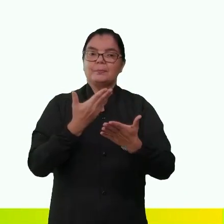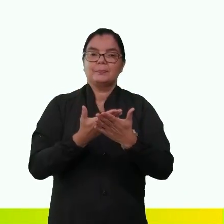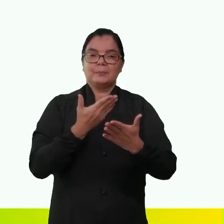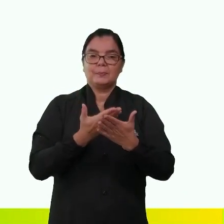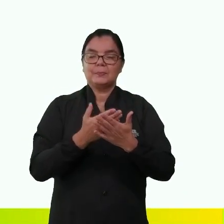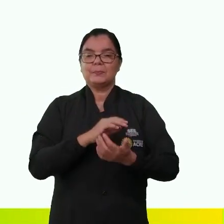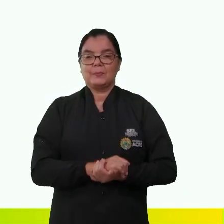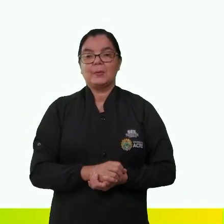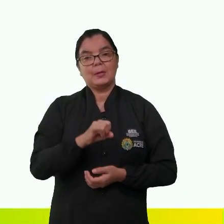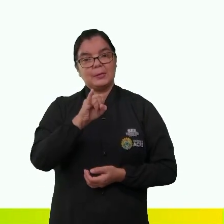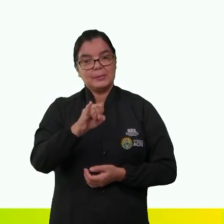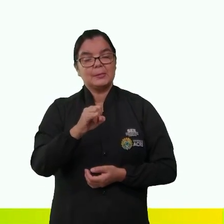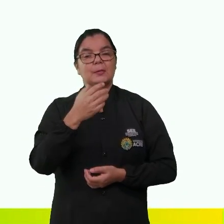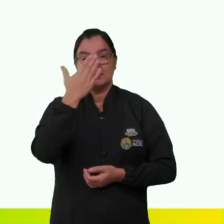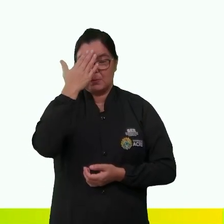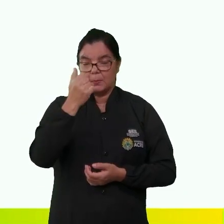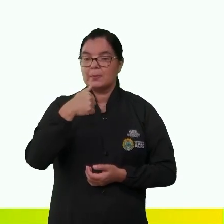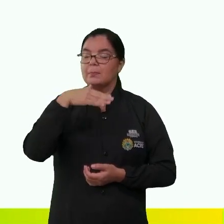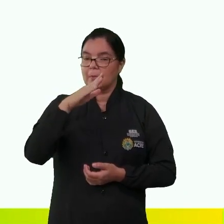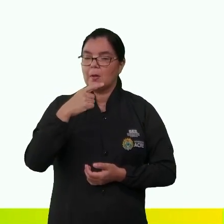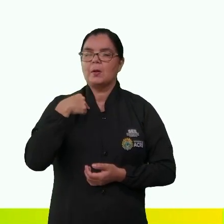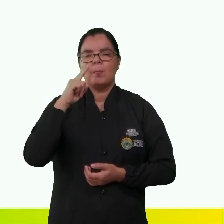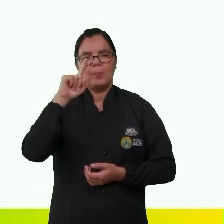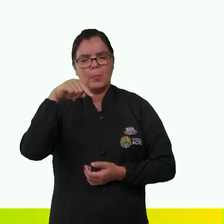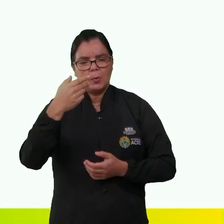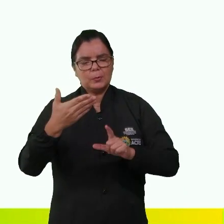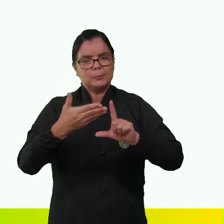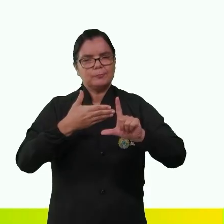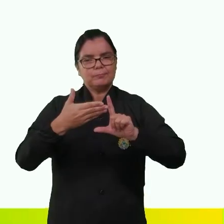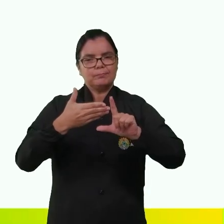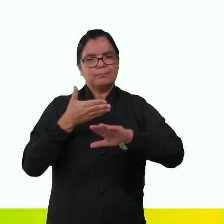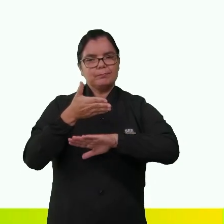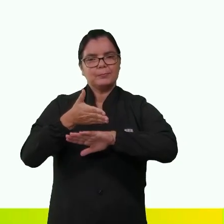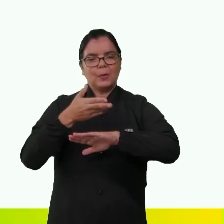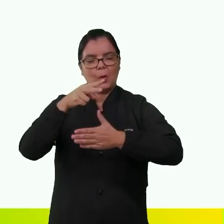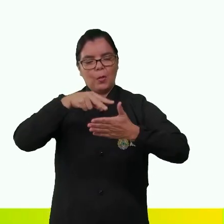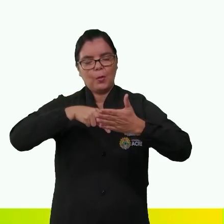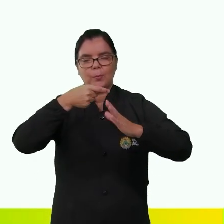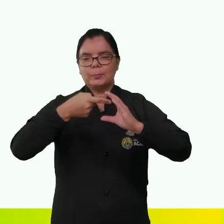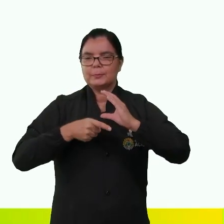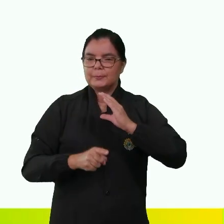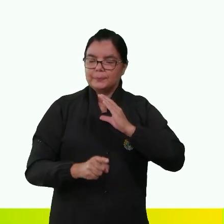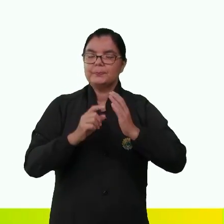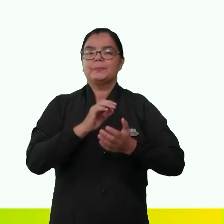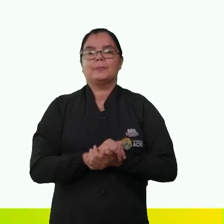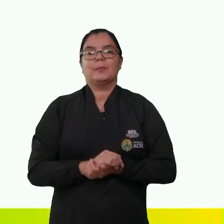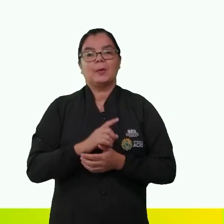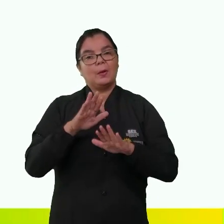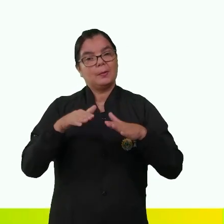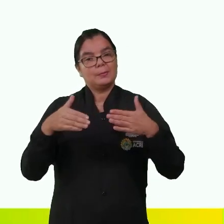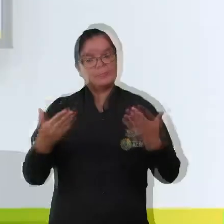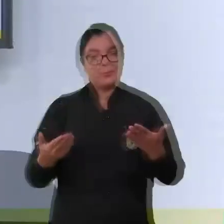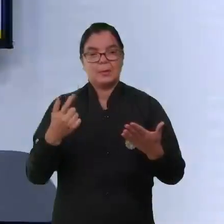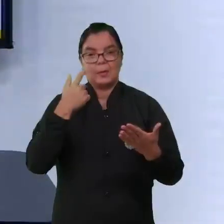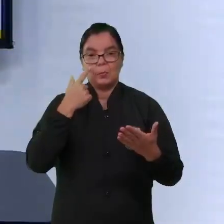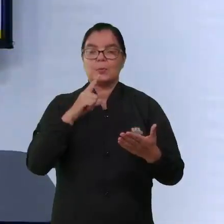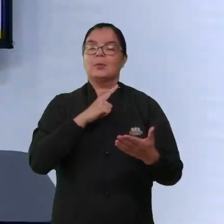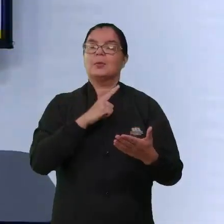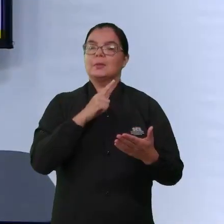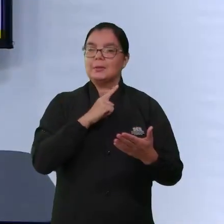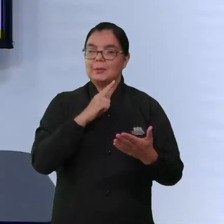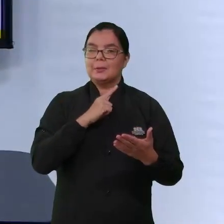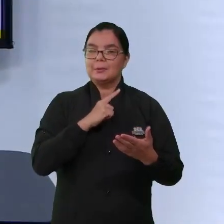tá? Se você quiser saber mais, depois você dá uma visitada, faz uma leitura mais aprofundada, afinal, aqui nós